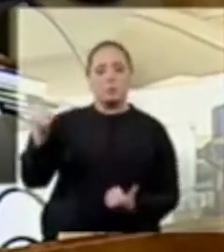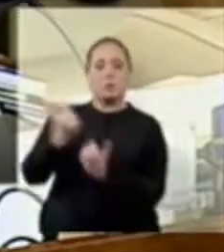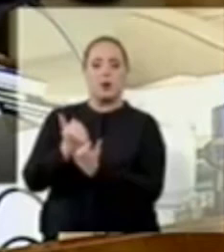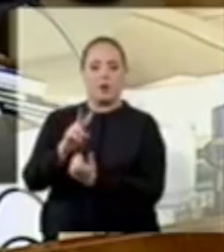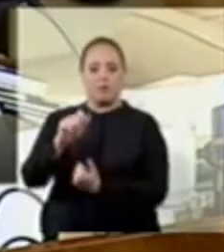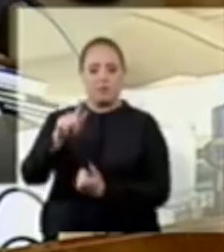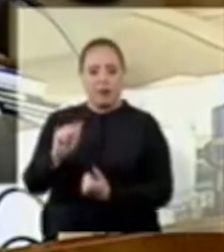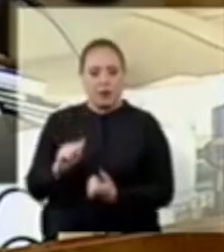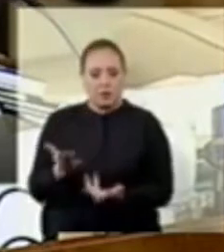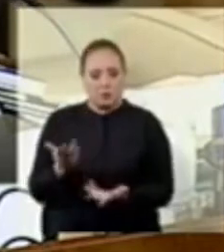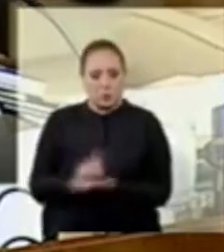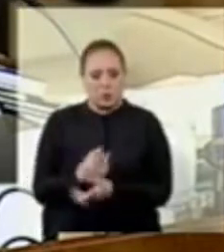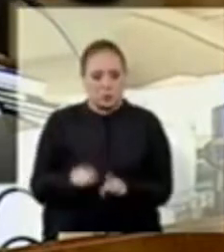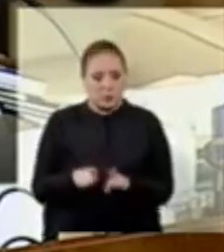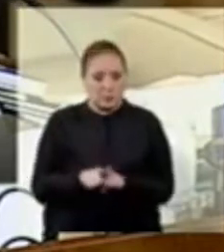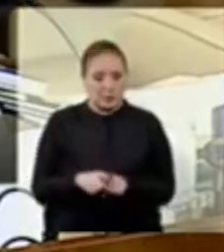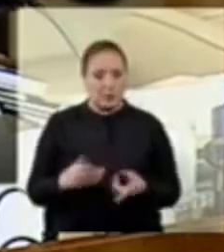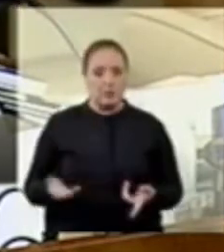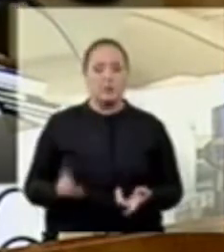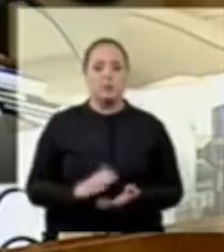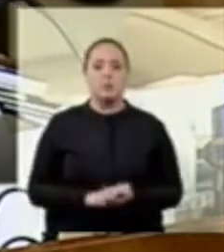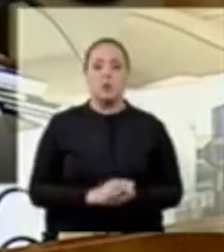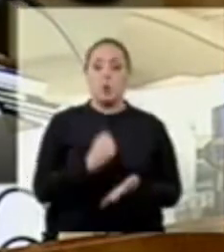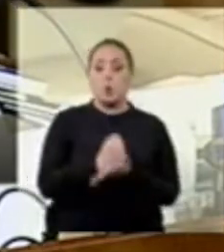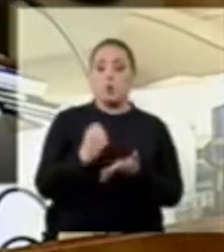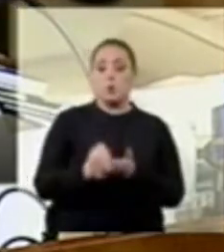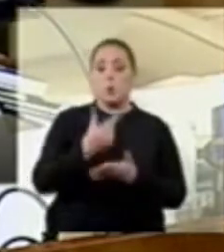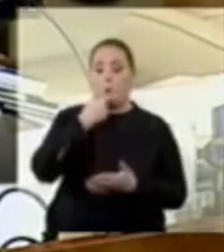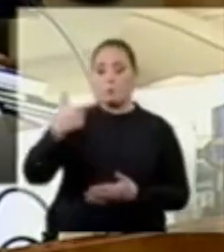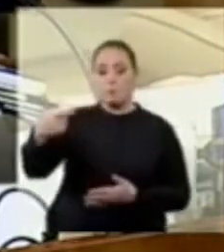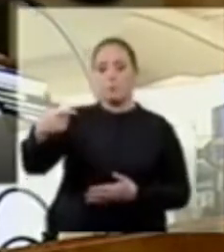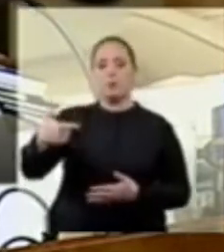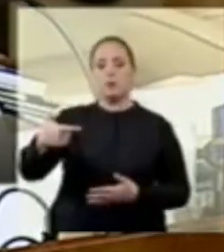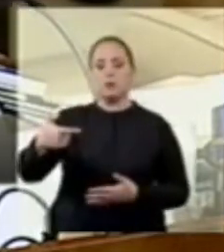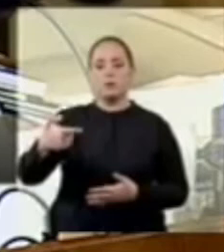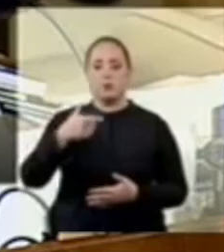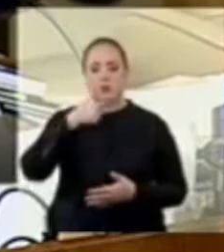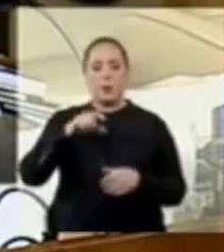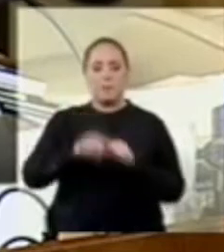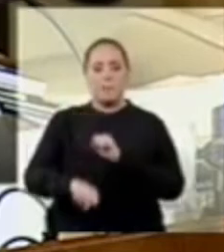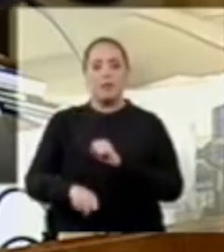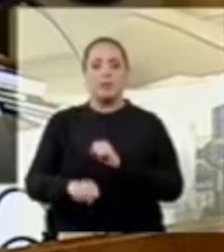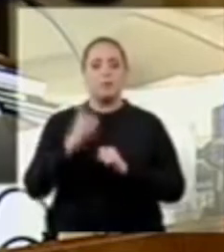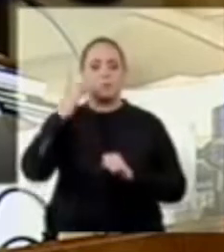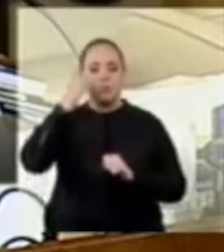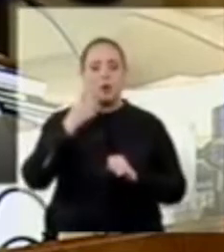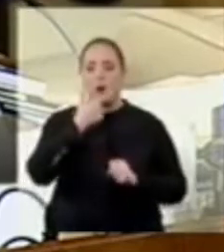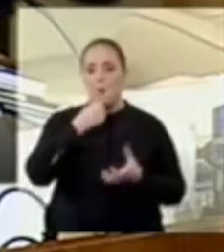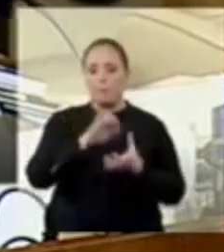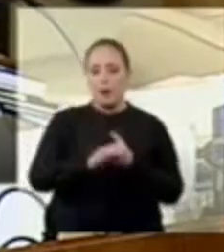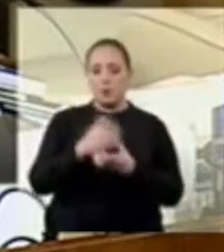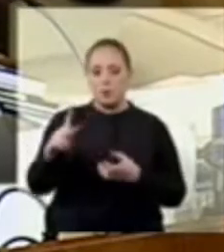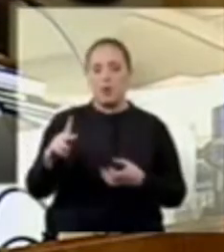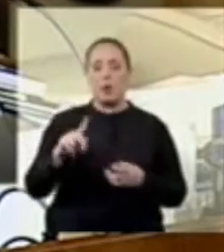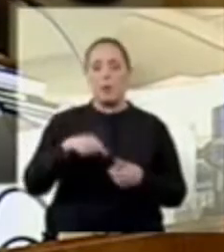veja contratou pistoleiros que mataram a deputada e seu marido e duas outras vítimas